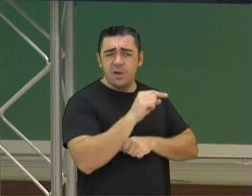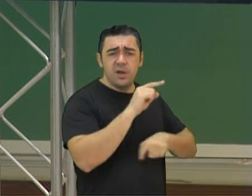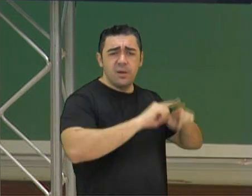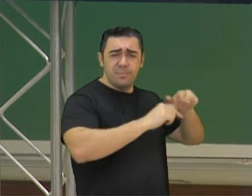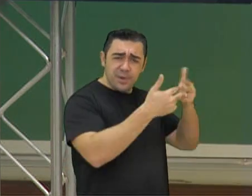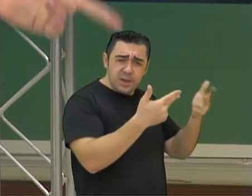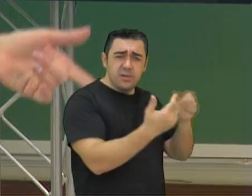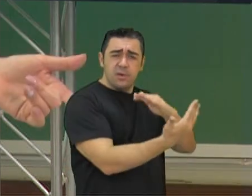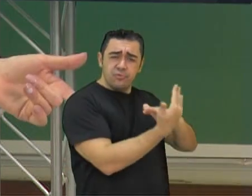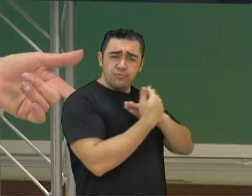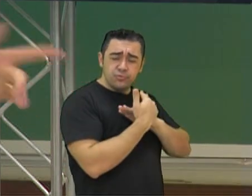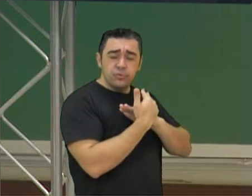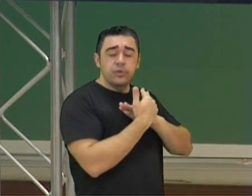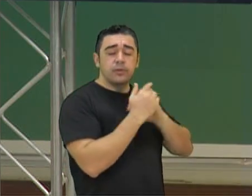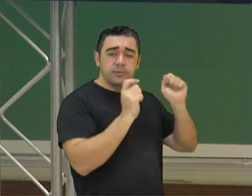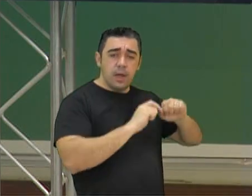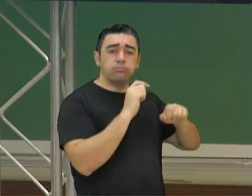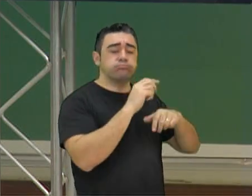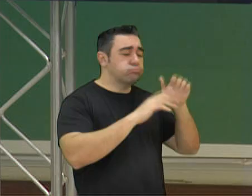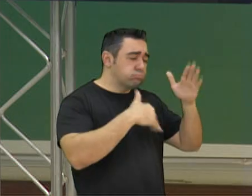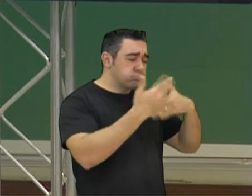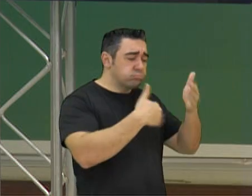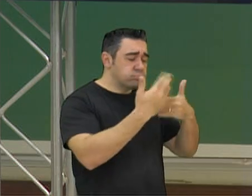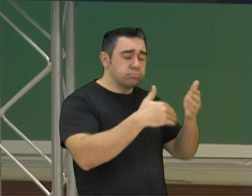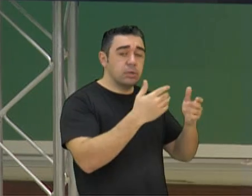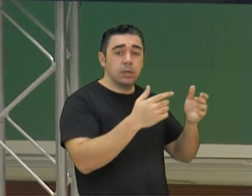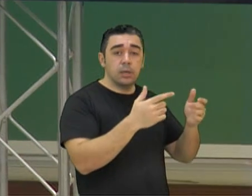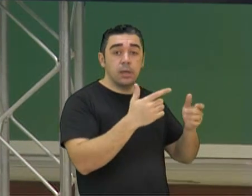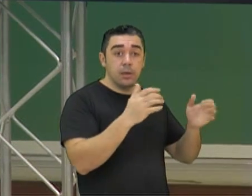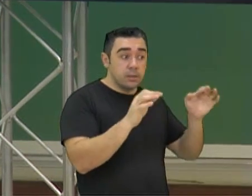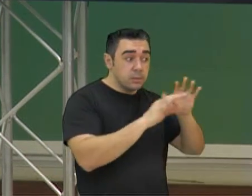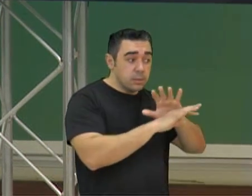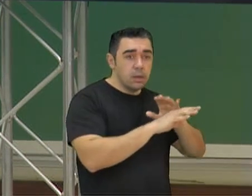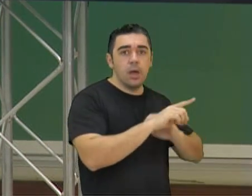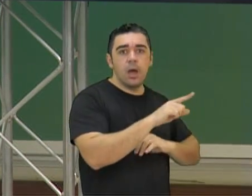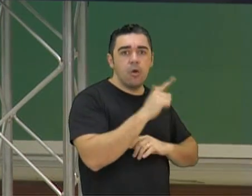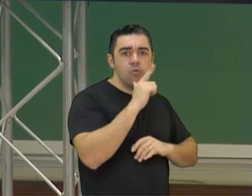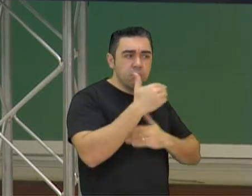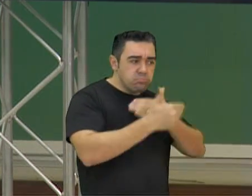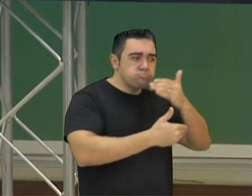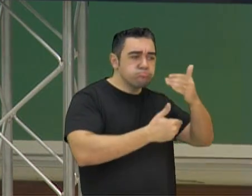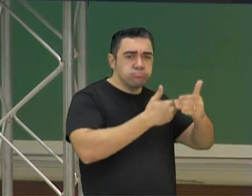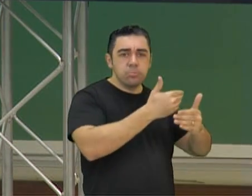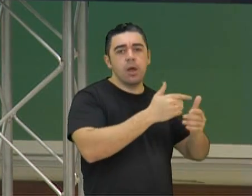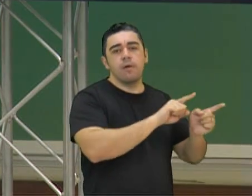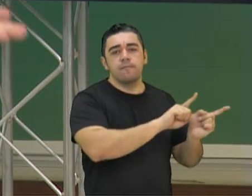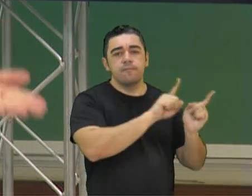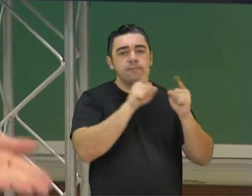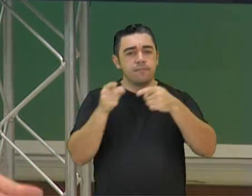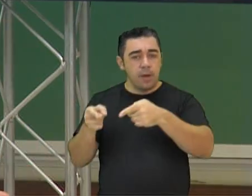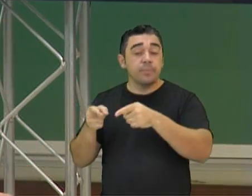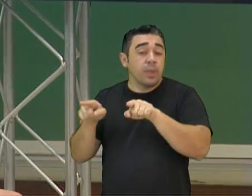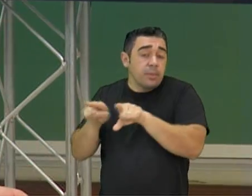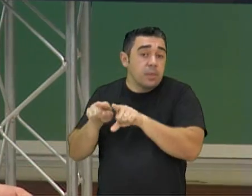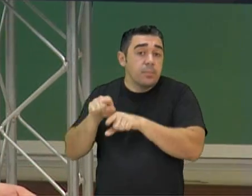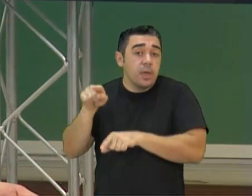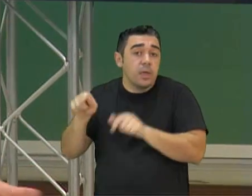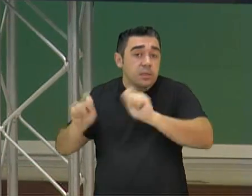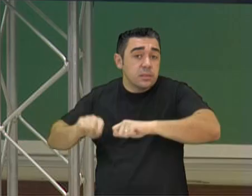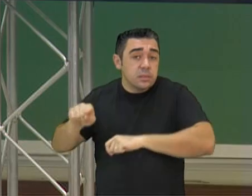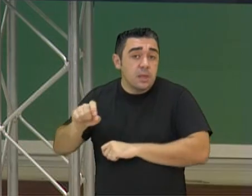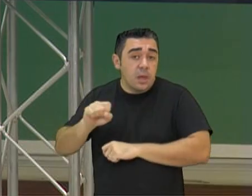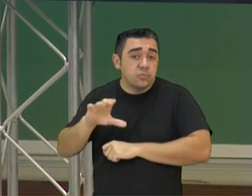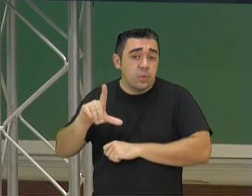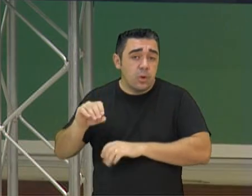possibilidade de fazer, vou lá, tá? Mas isso também não impede que você que nunca fez também possa ir no